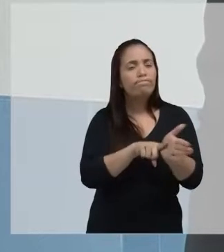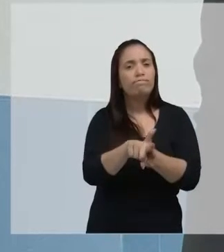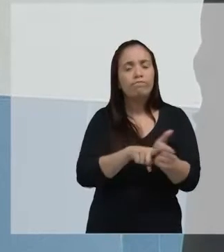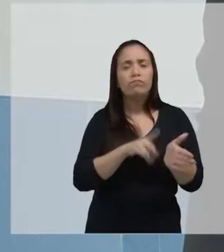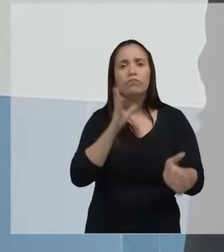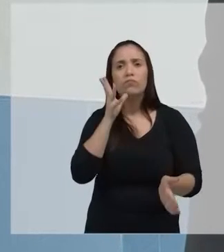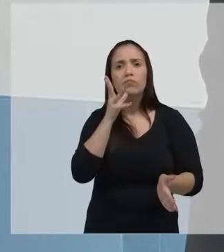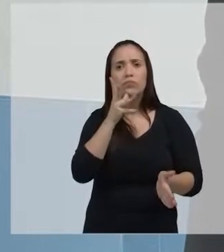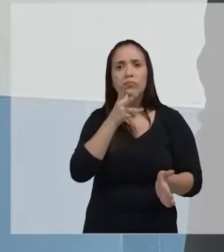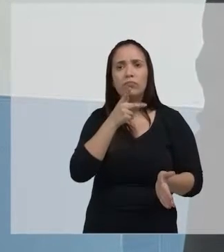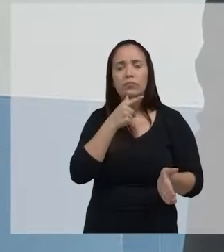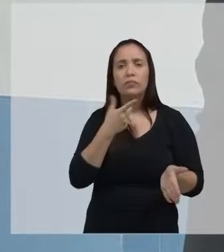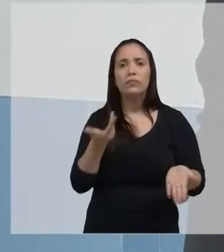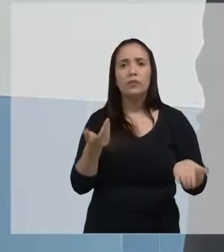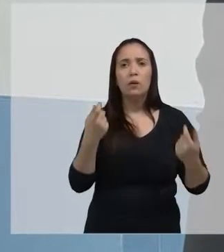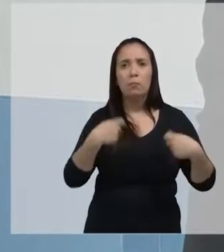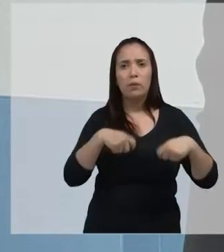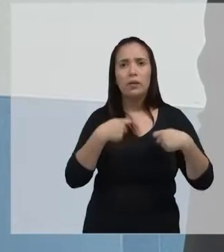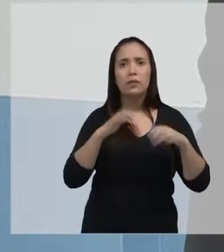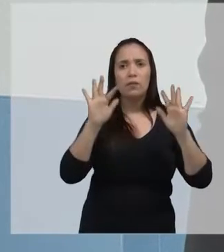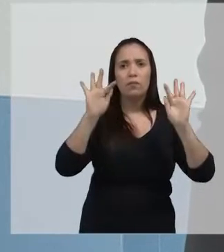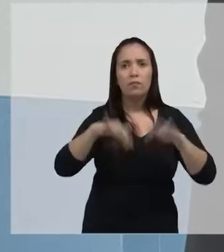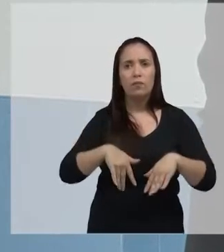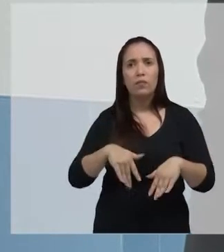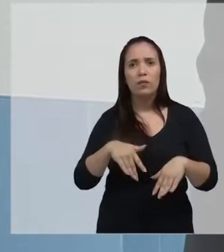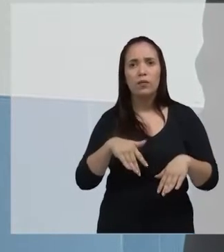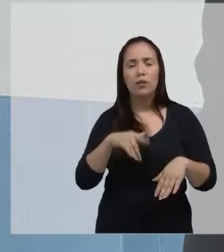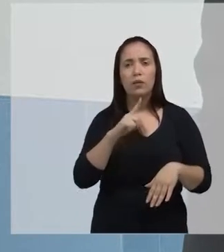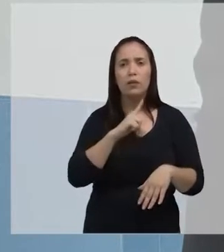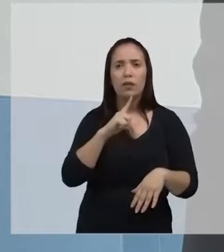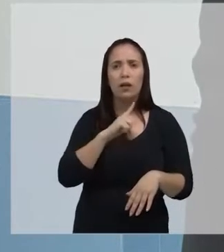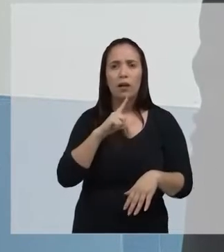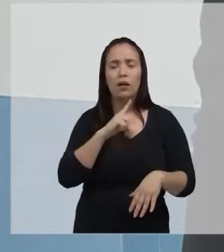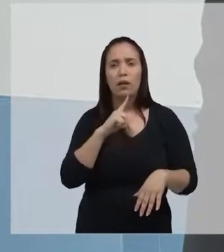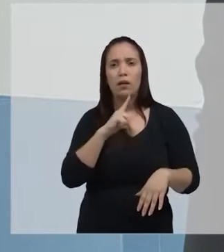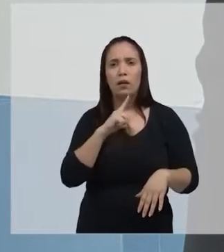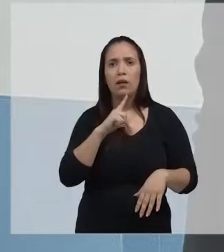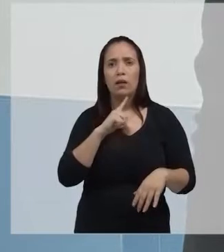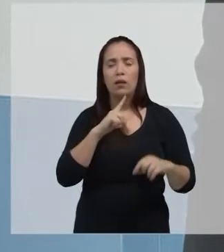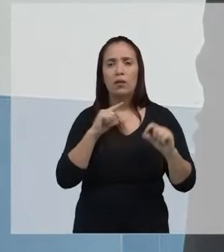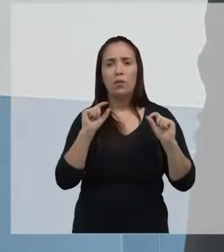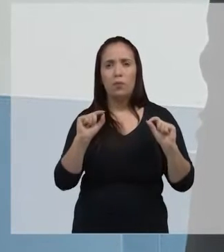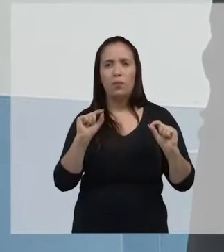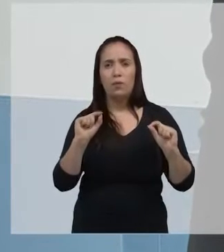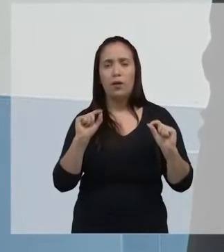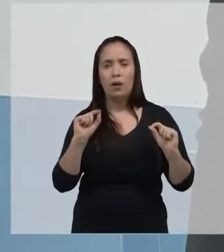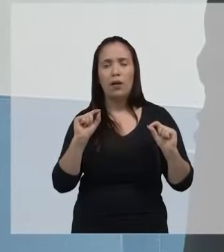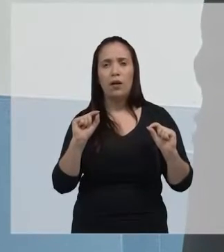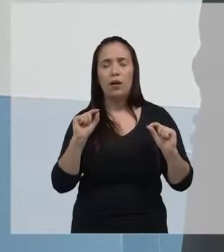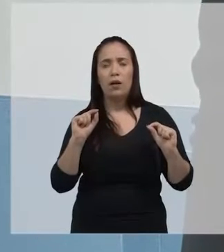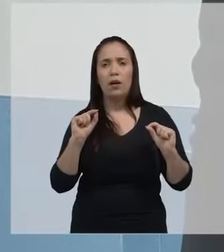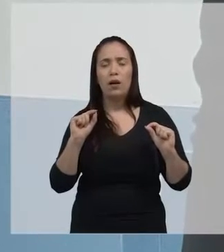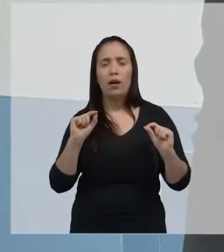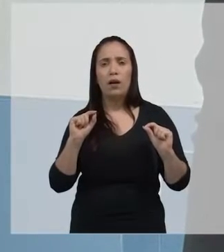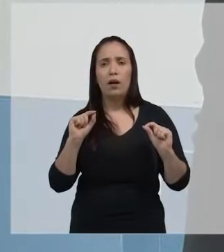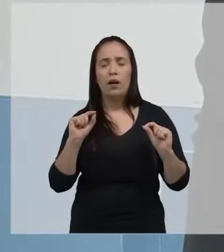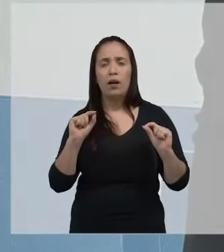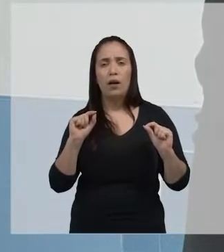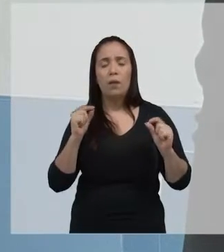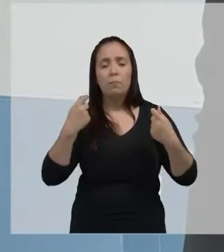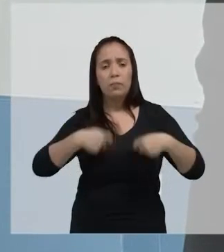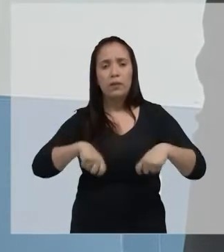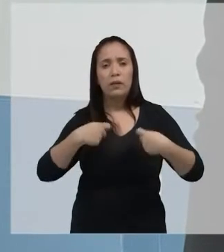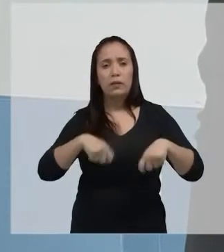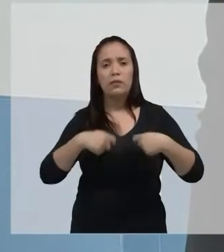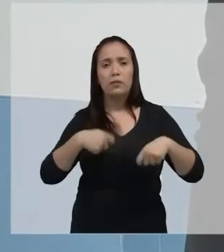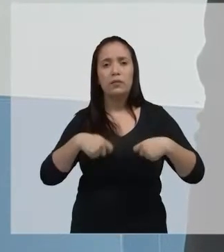E teria que ter fim, né, Luiz? Teria que ter fim, ele teria que ser seguido depois do fim